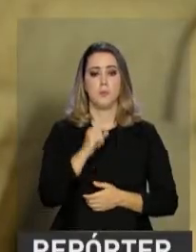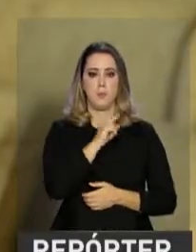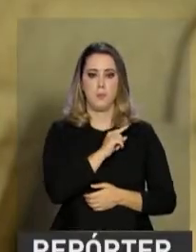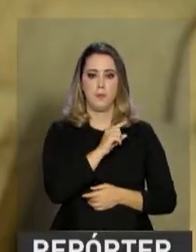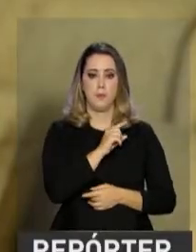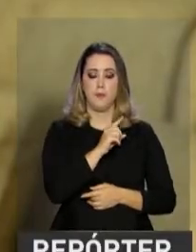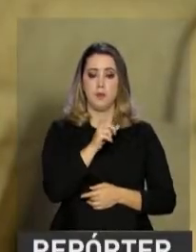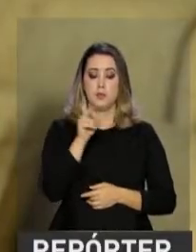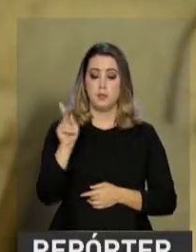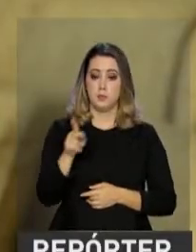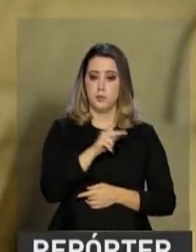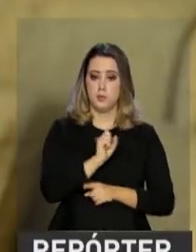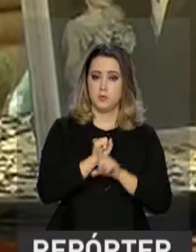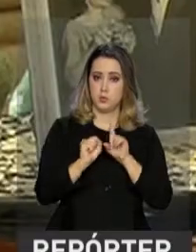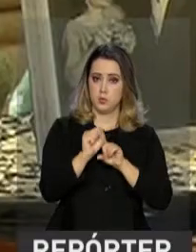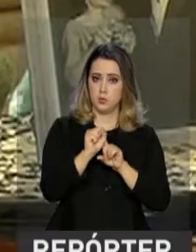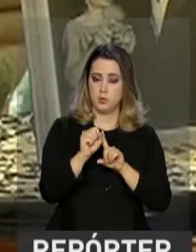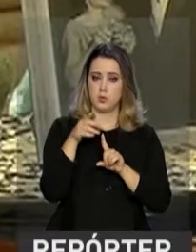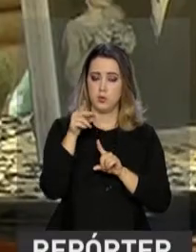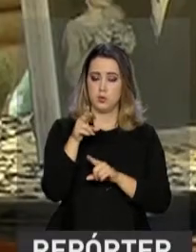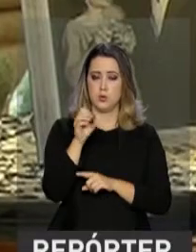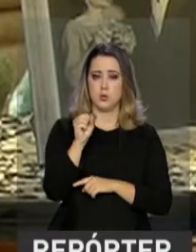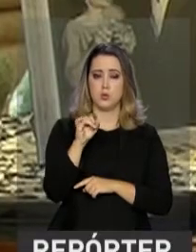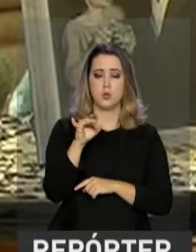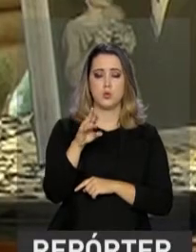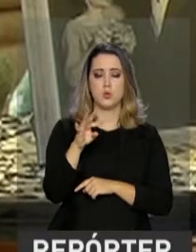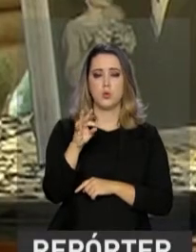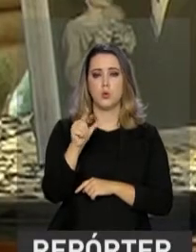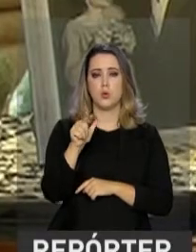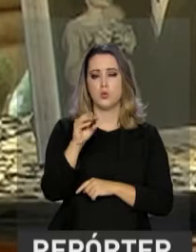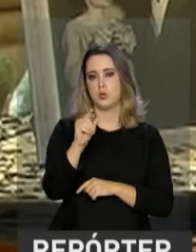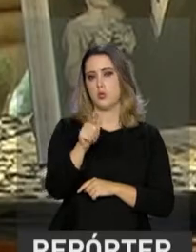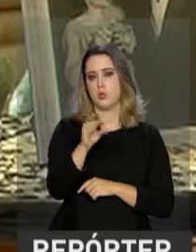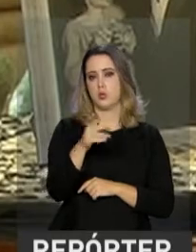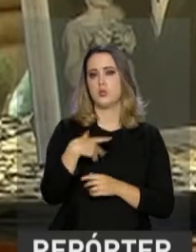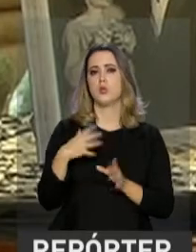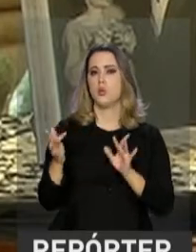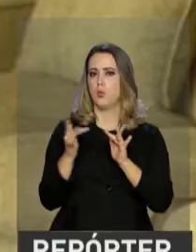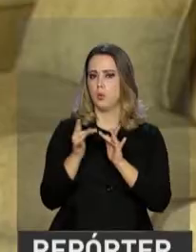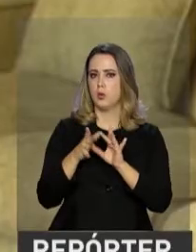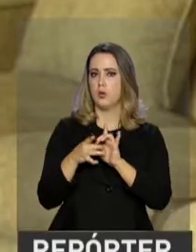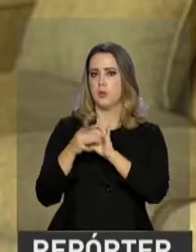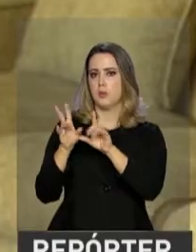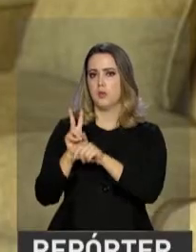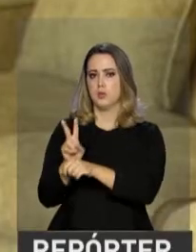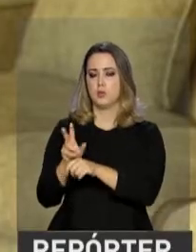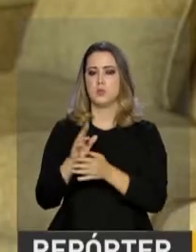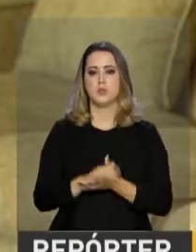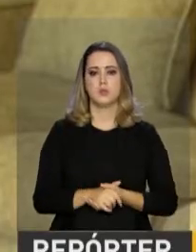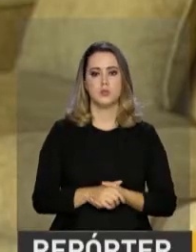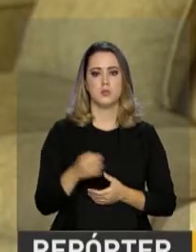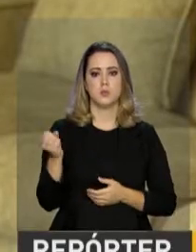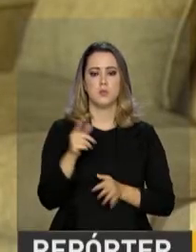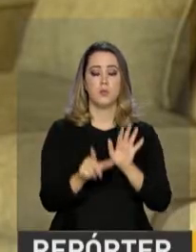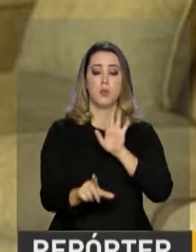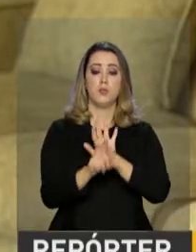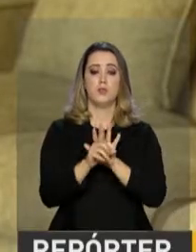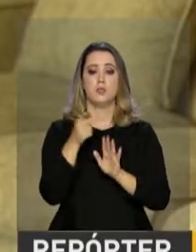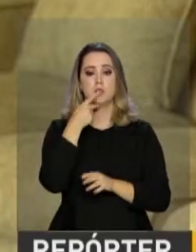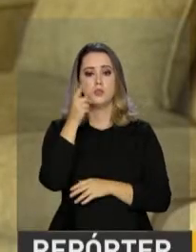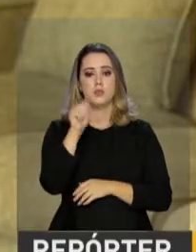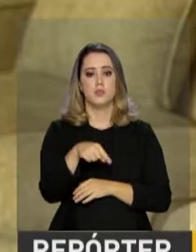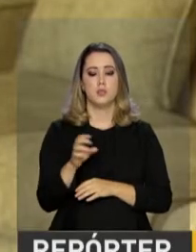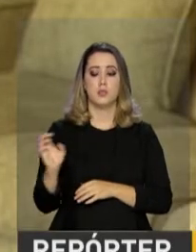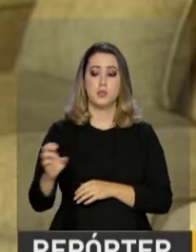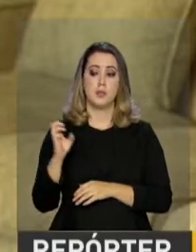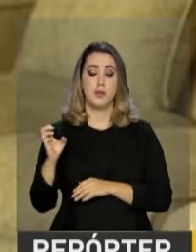sociólogo a nova legislação combinou liberdade com proteção à nova legislação diz o seguinte se empregado empregador